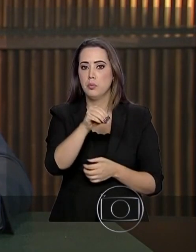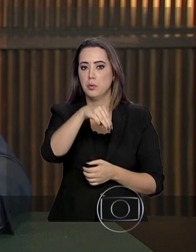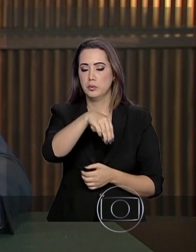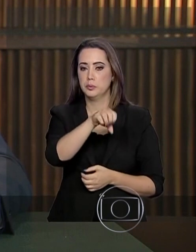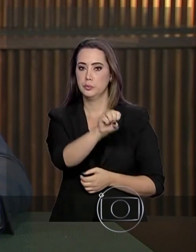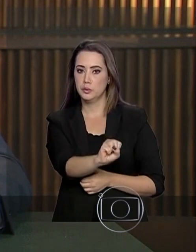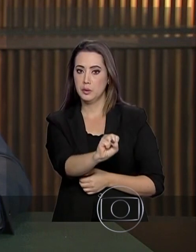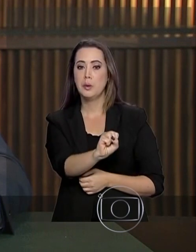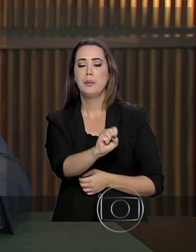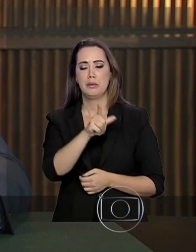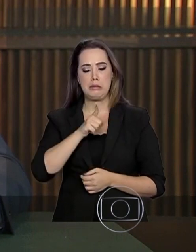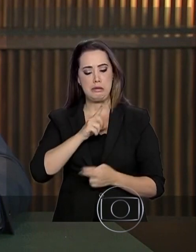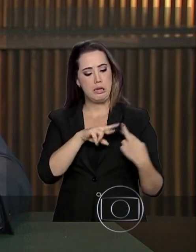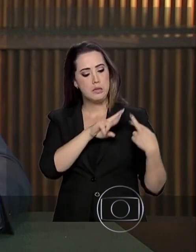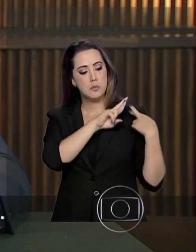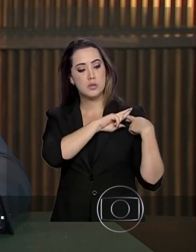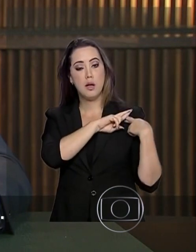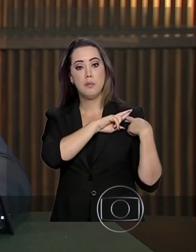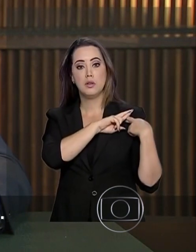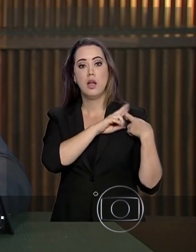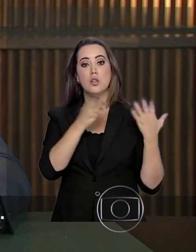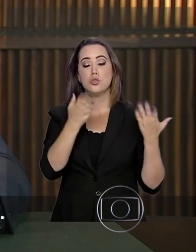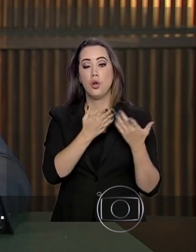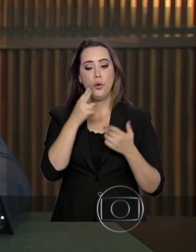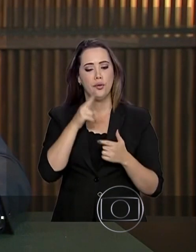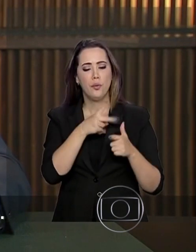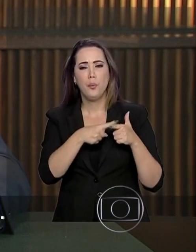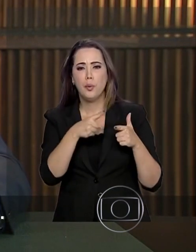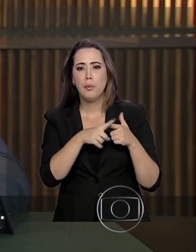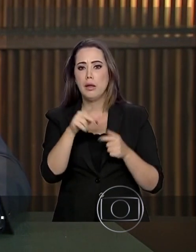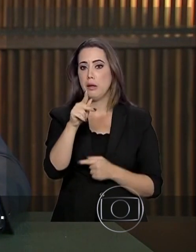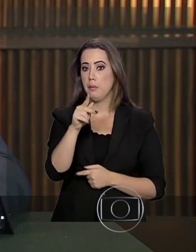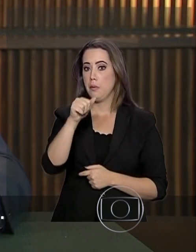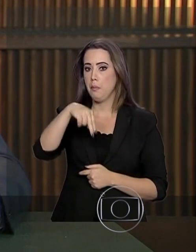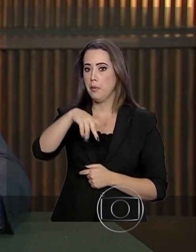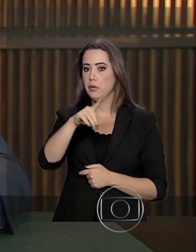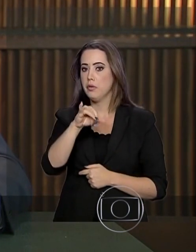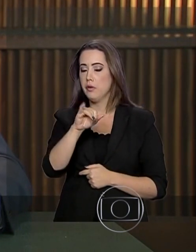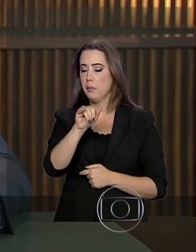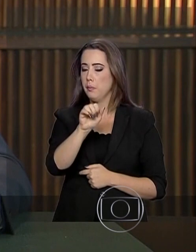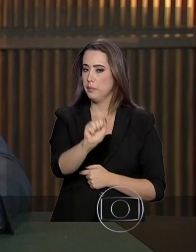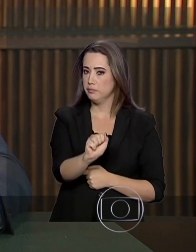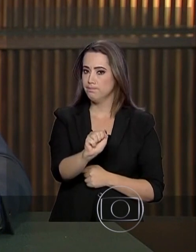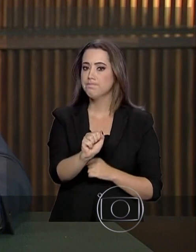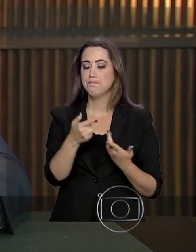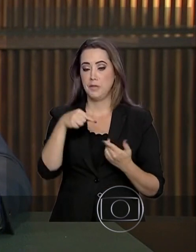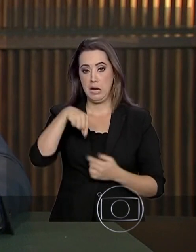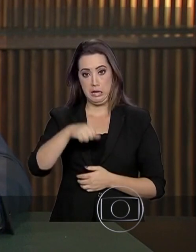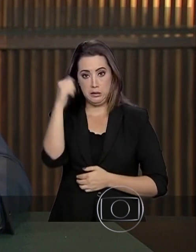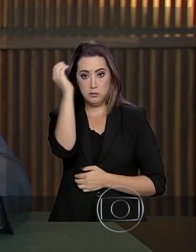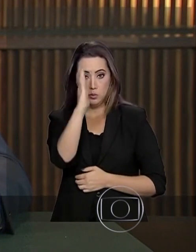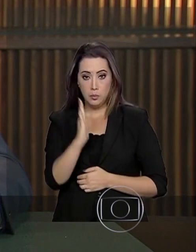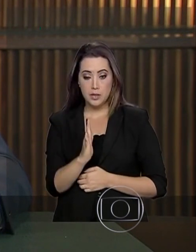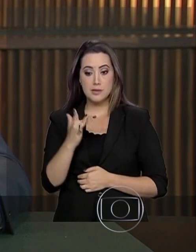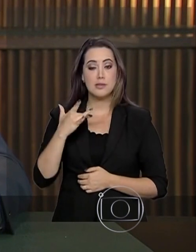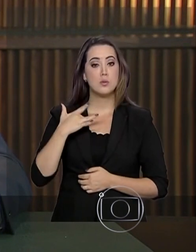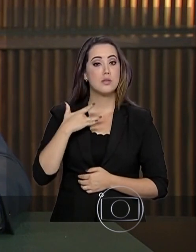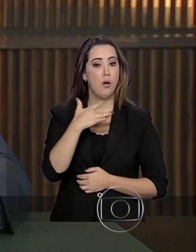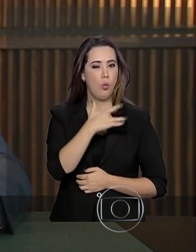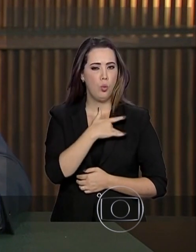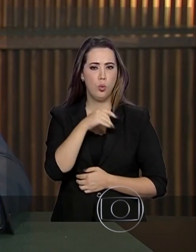orientações dos médicos bolsonaro ainda recomendou que seus apoiadores repensem a participação nas manifestações marcadas para